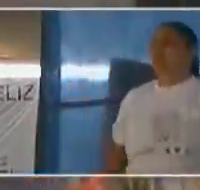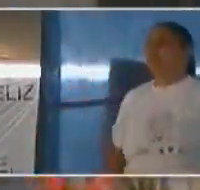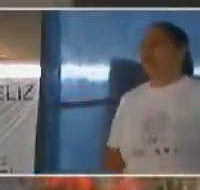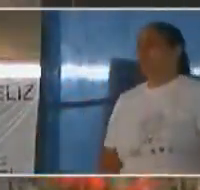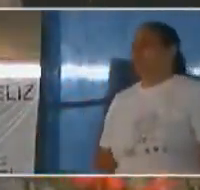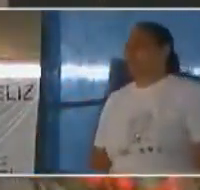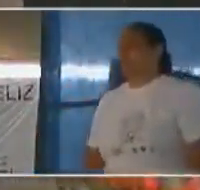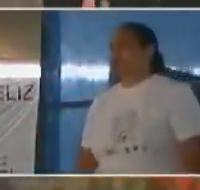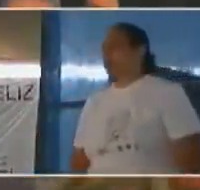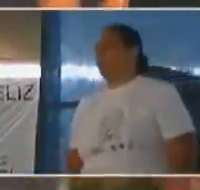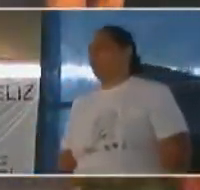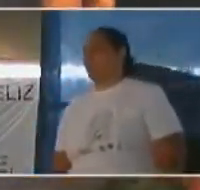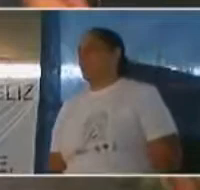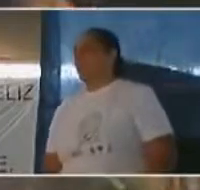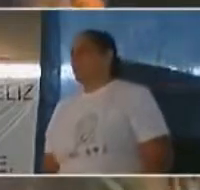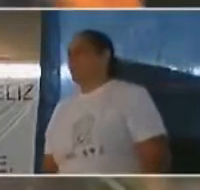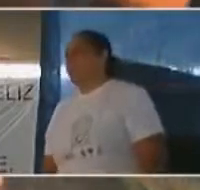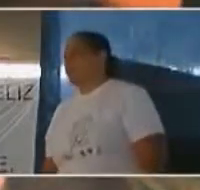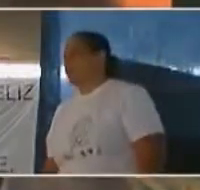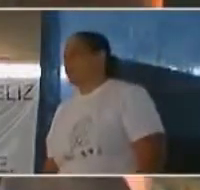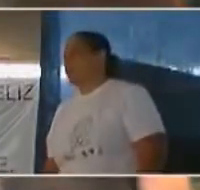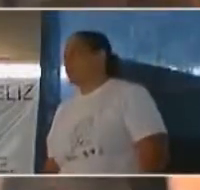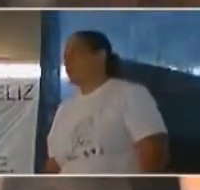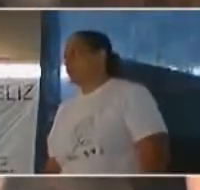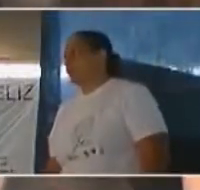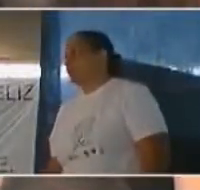Mais uma manifestação.